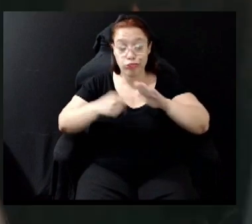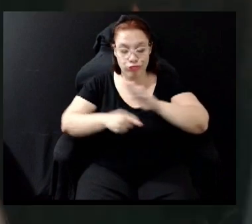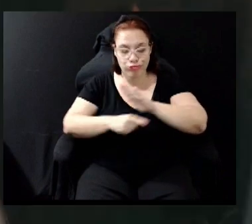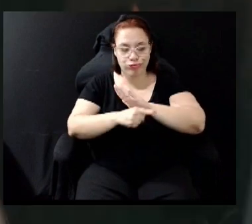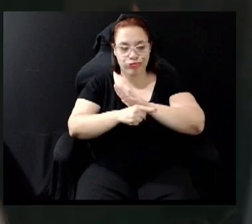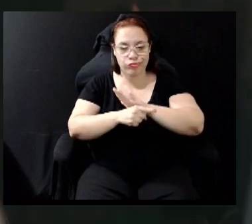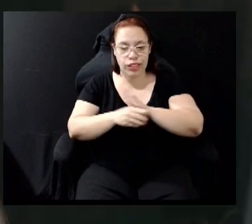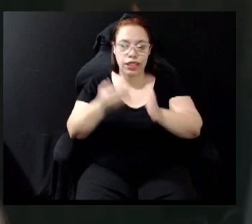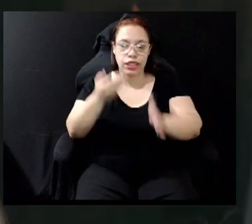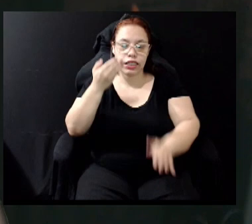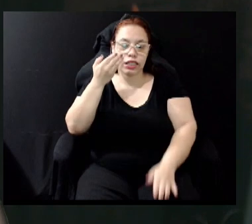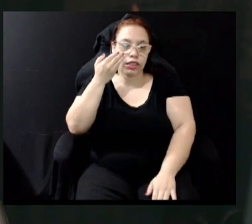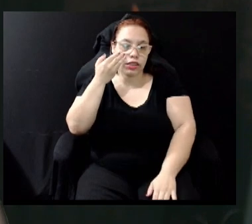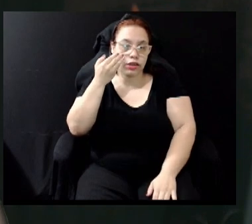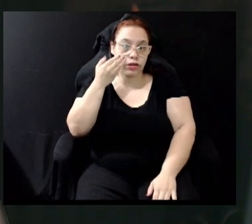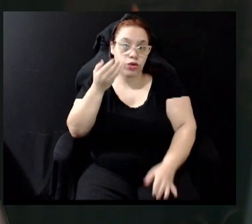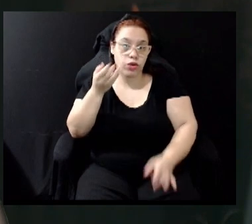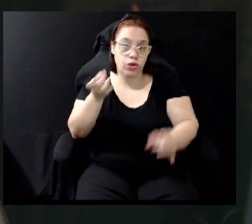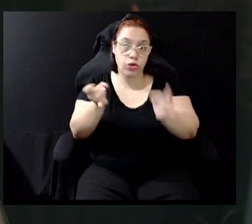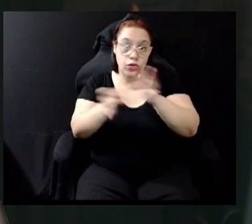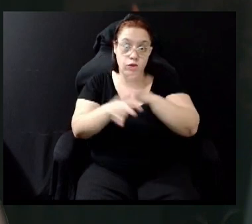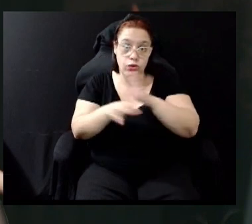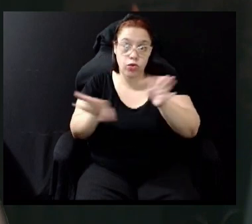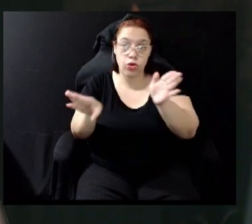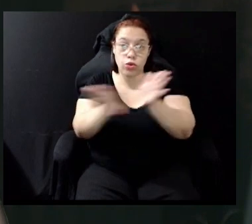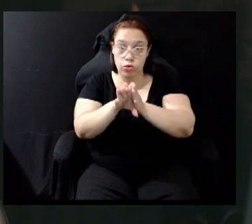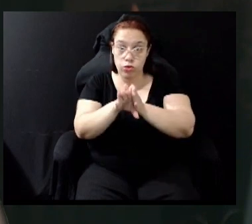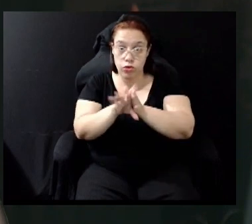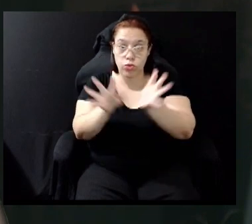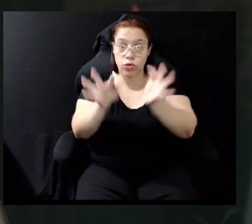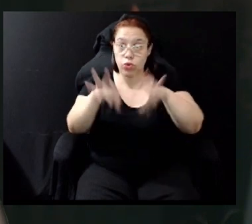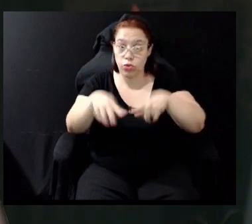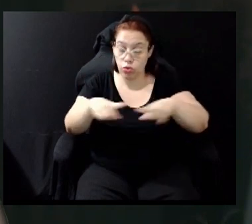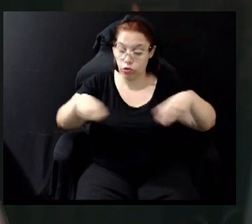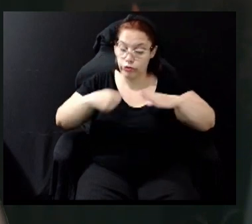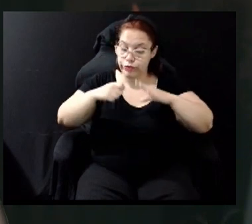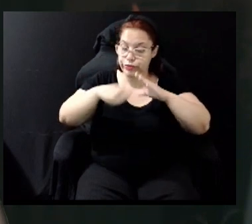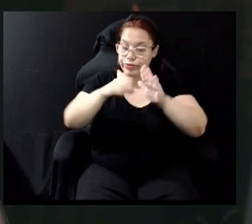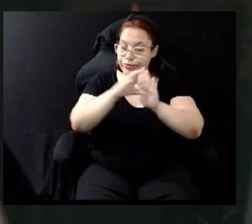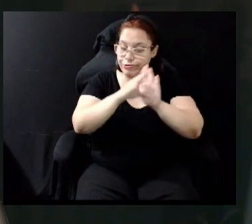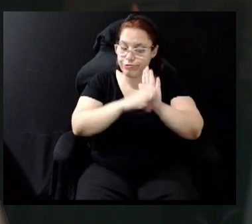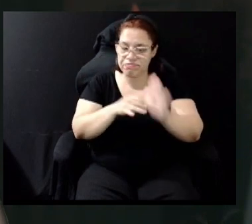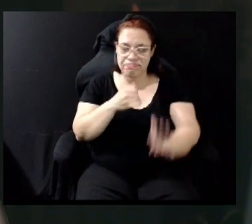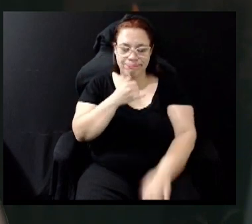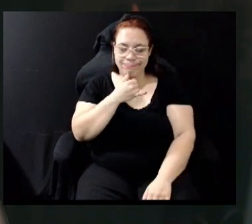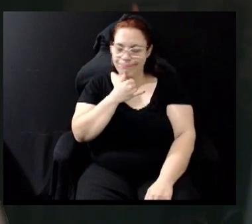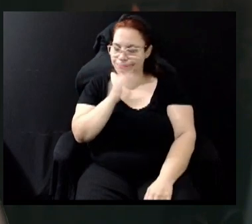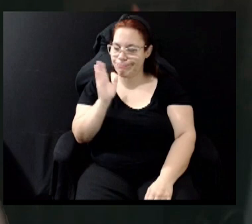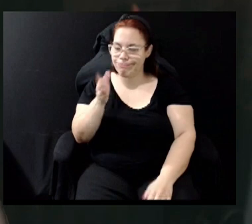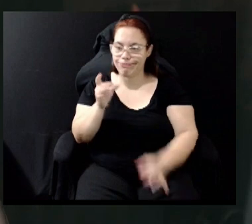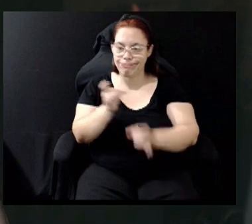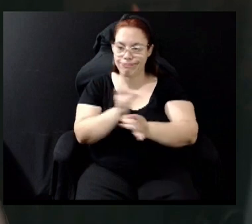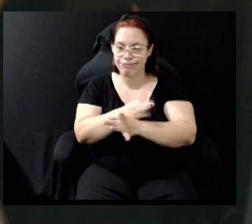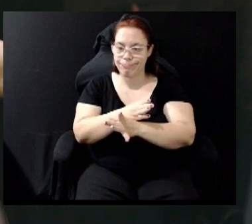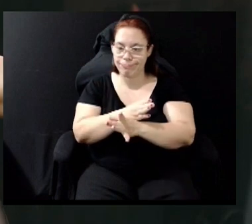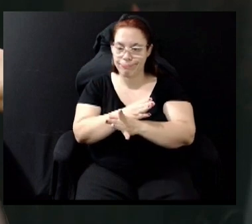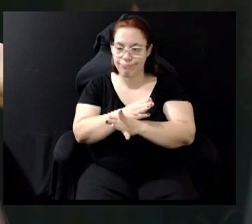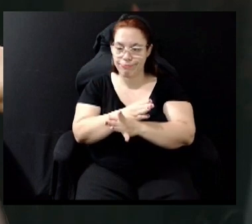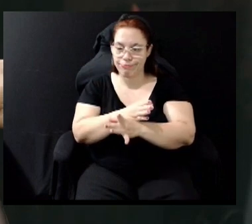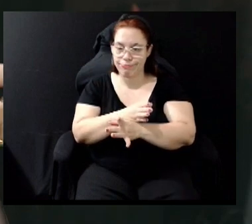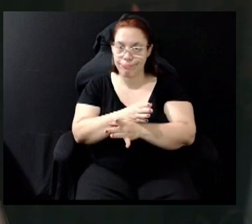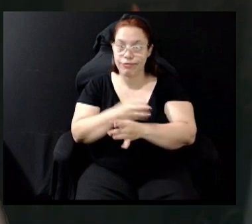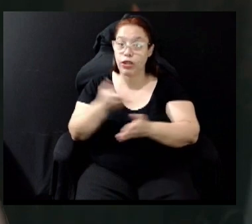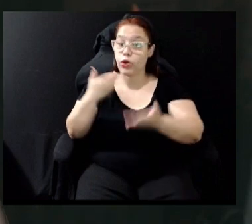só, a conclusão que eu chego no final desse programa, né, infelizmente a gente já tem que terminar encaminhando para o final, já a